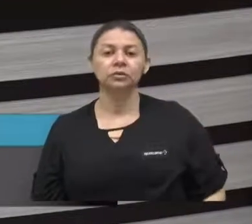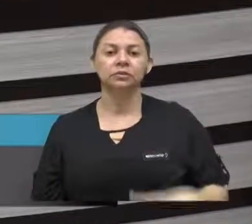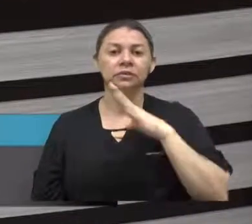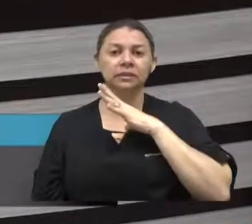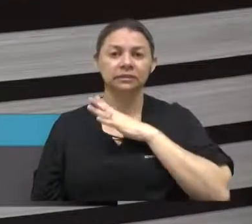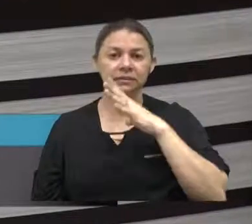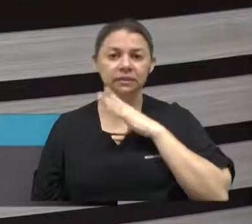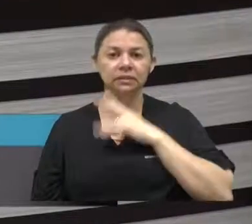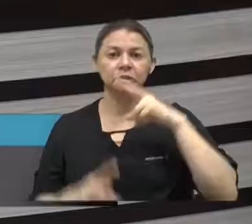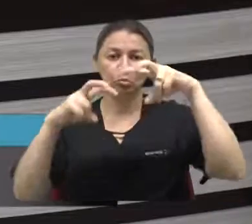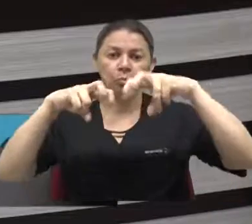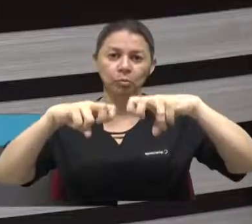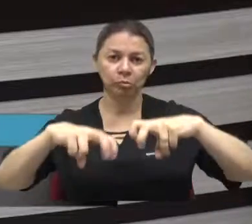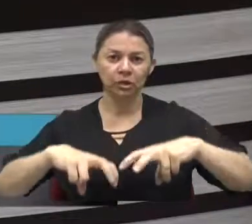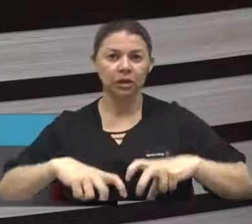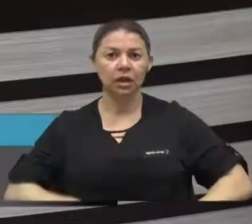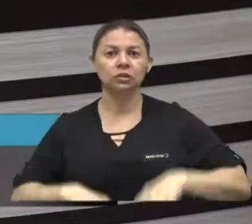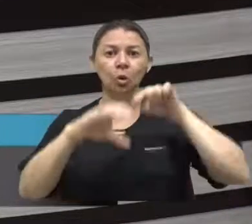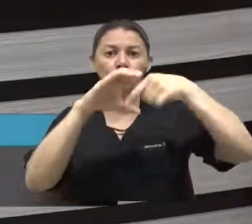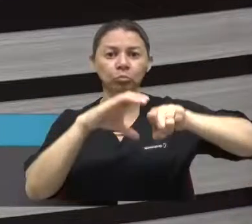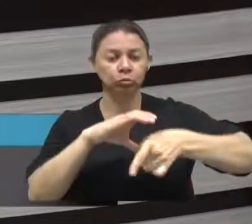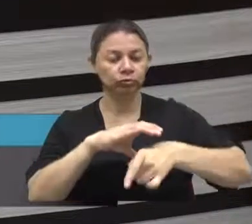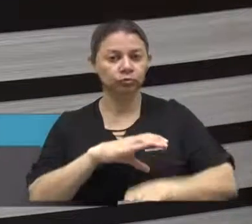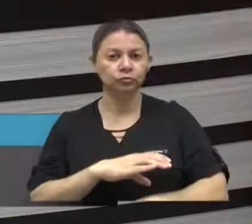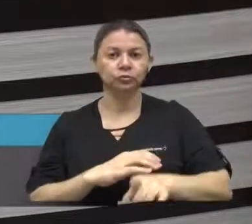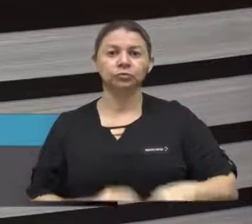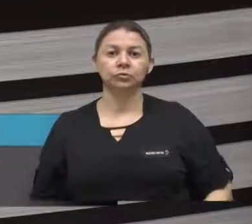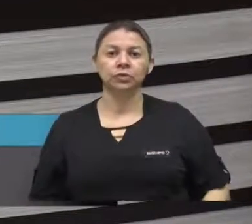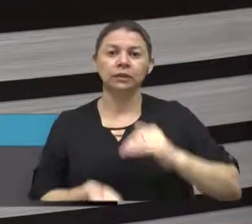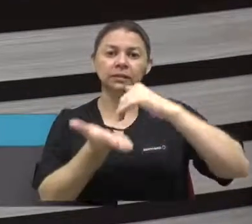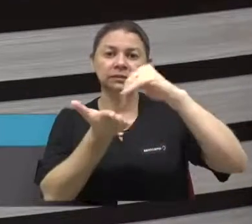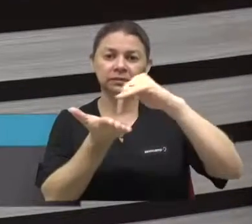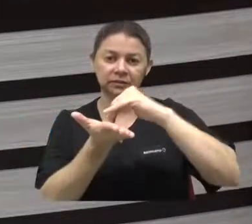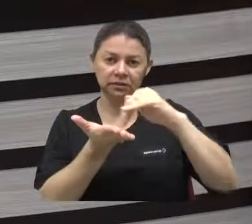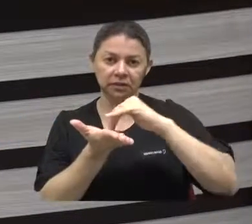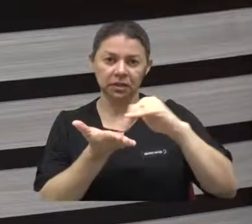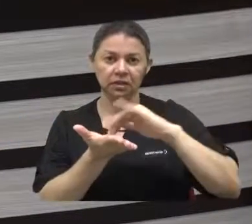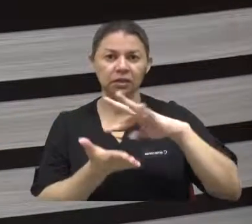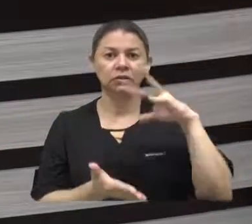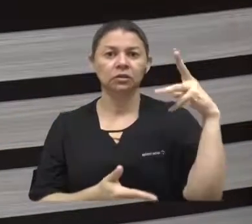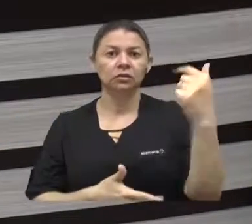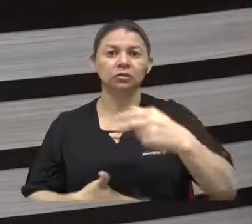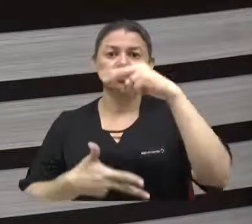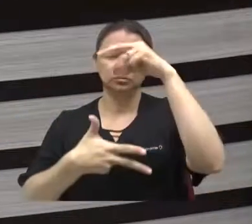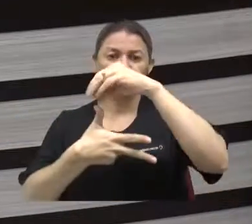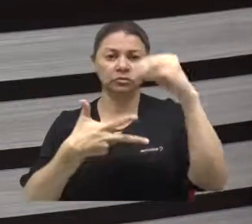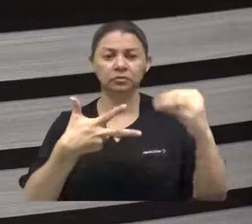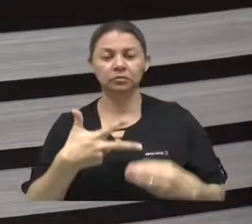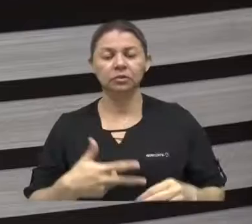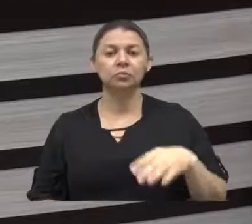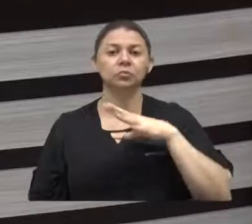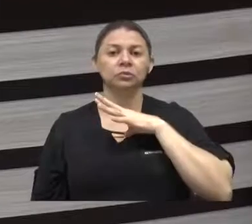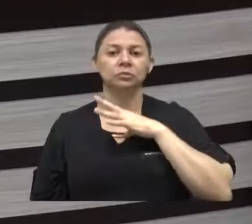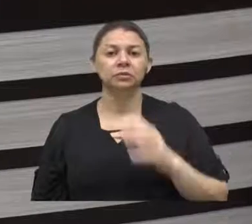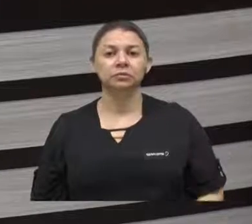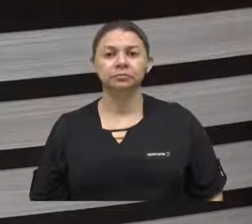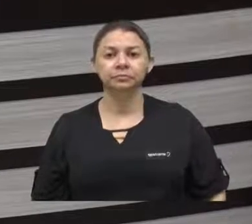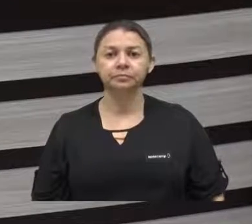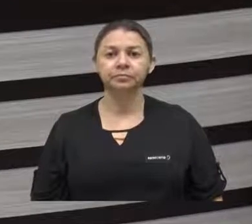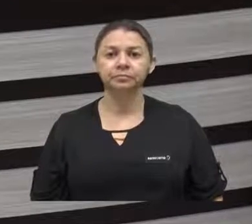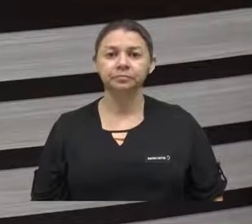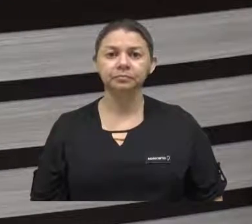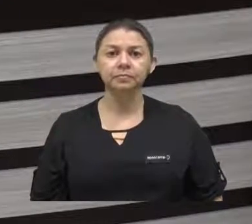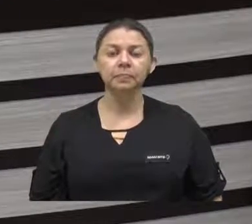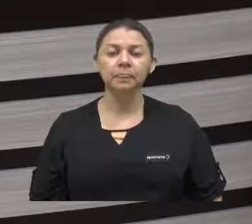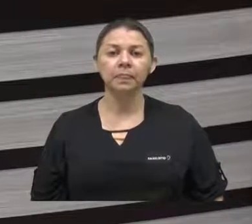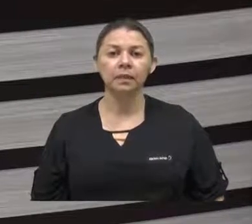análise mais apurada por parte das secretarias e autarquias que compõem o Poder Executivo Municipal. Protocolo